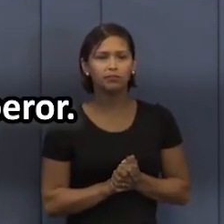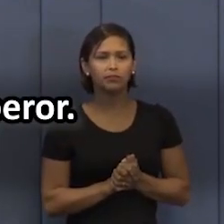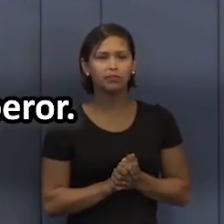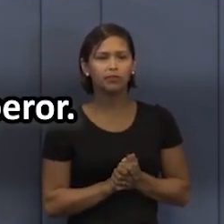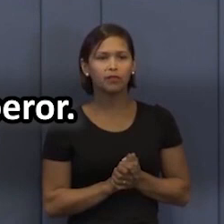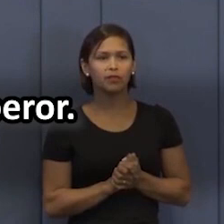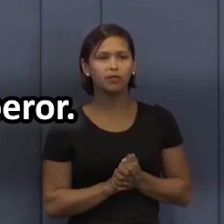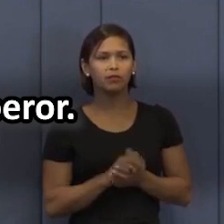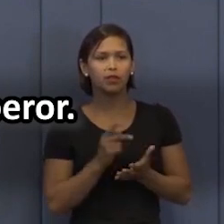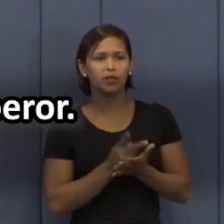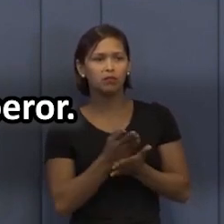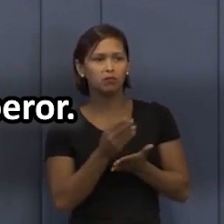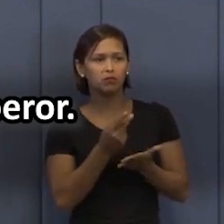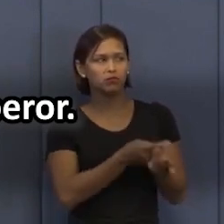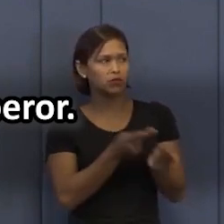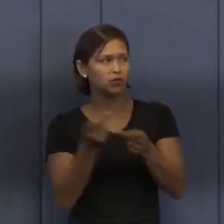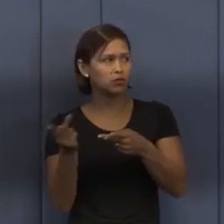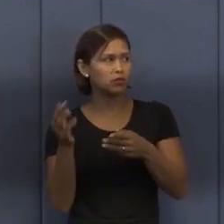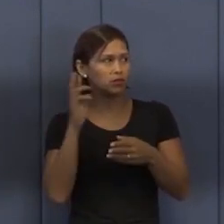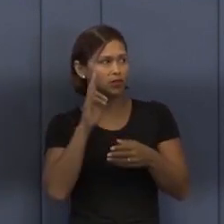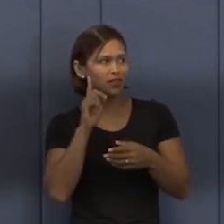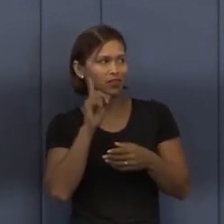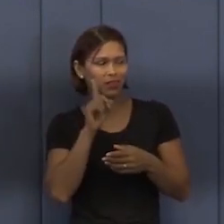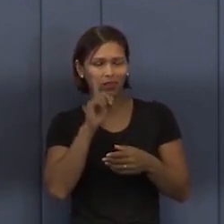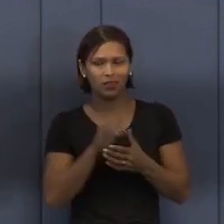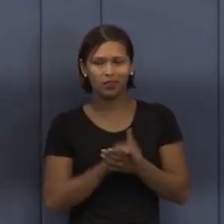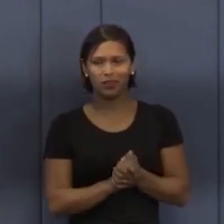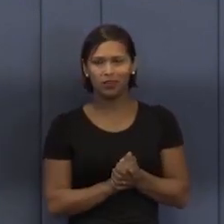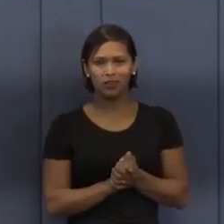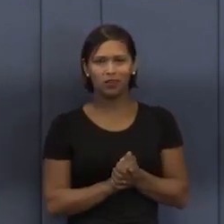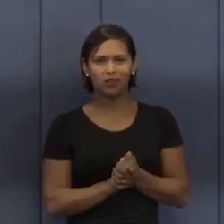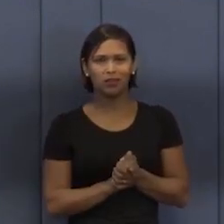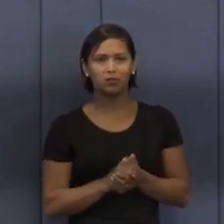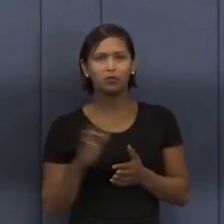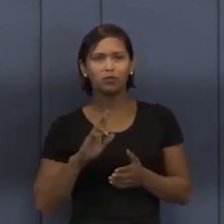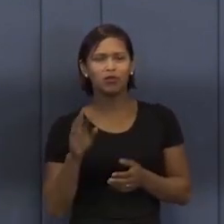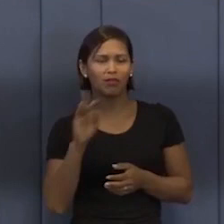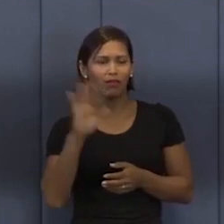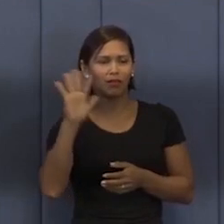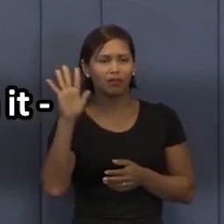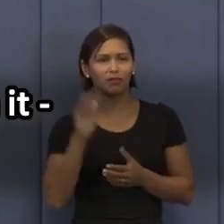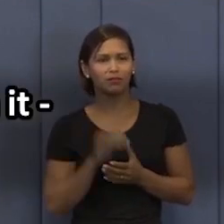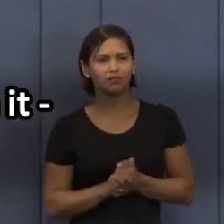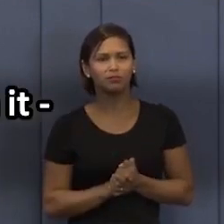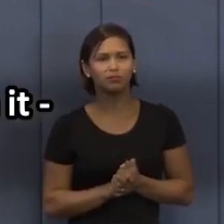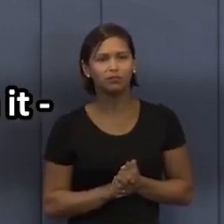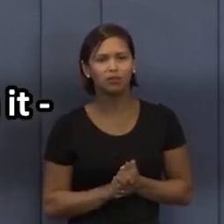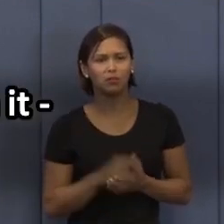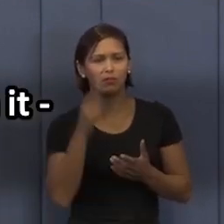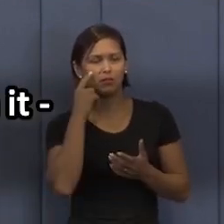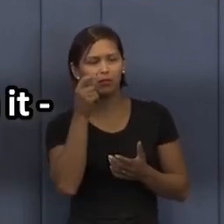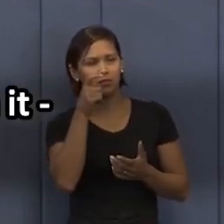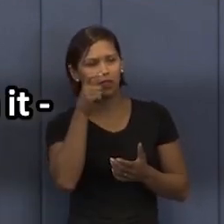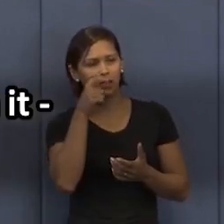etc. Quem for a Paris e for visitar... eu acho que não vale a pena gastar dinheiro com isso, mas, enfim, é caro até entrar na Dôme